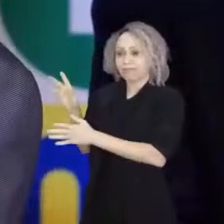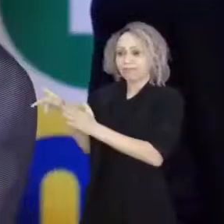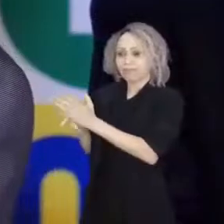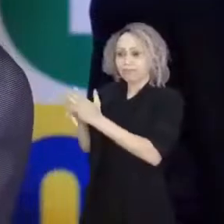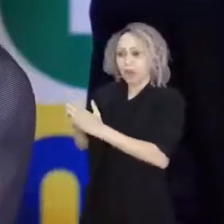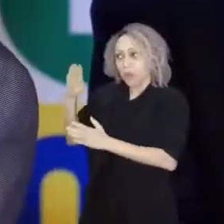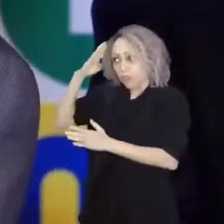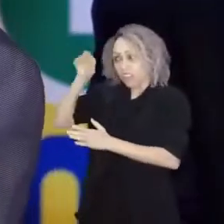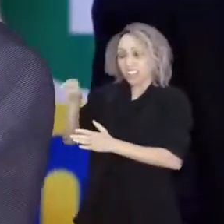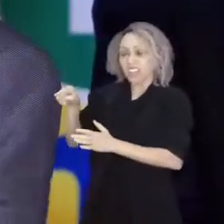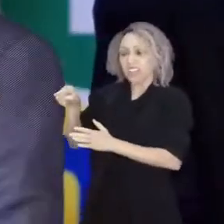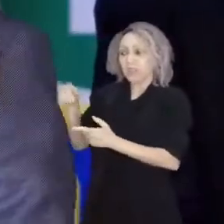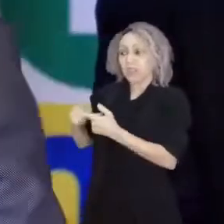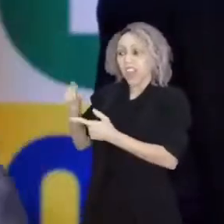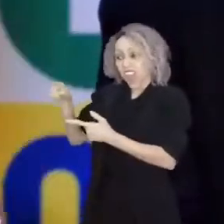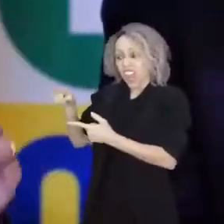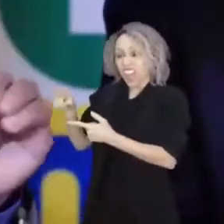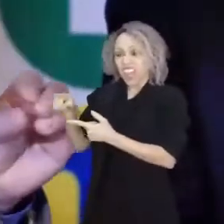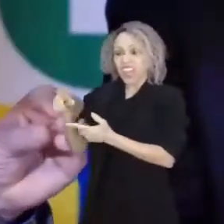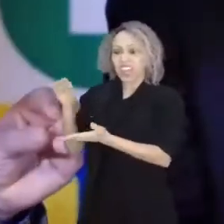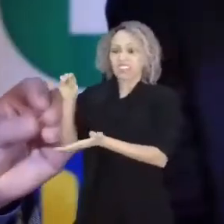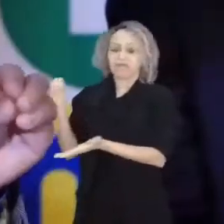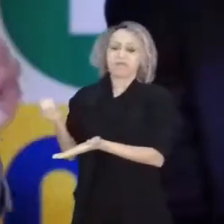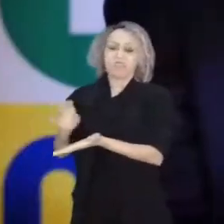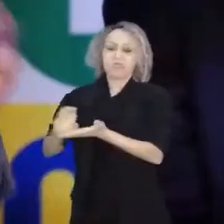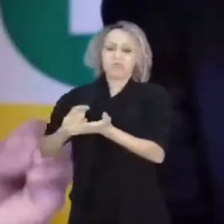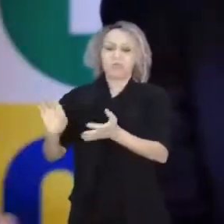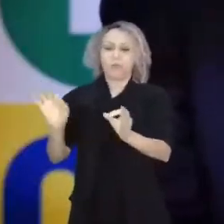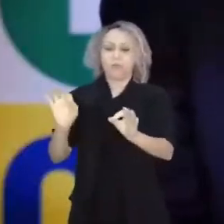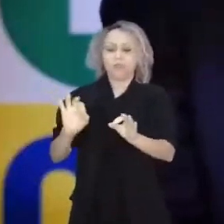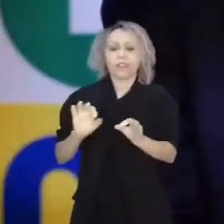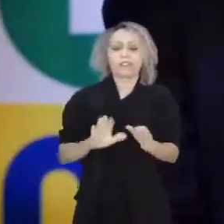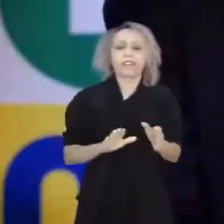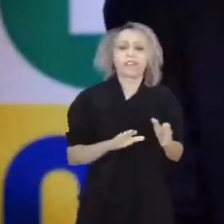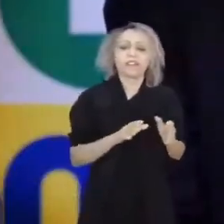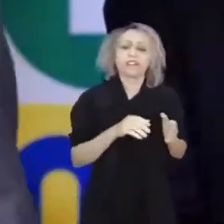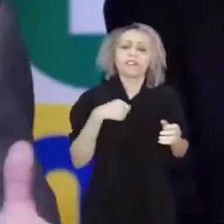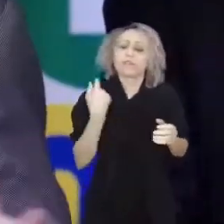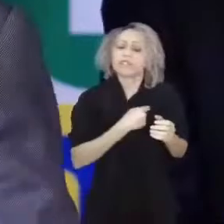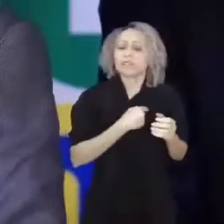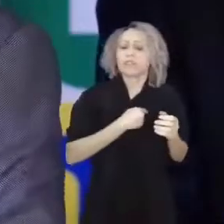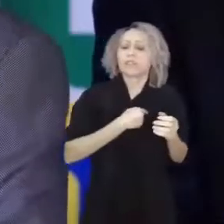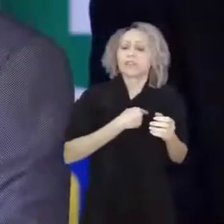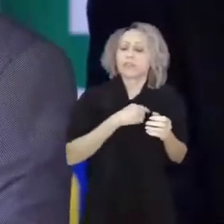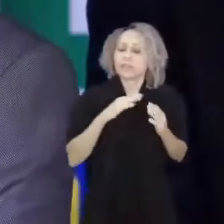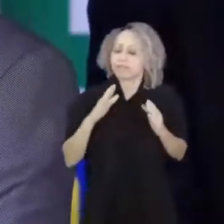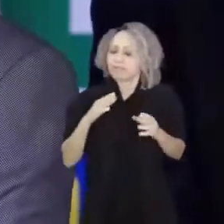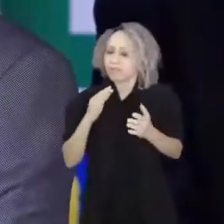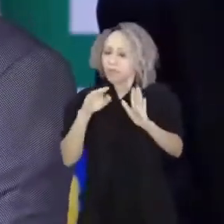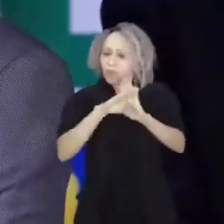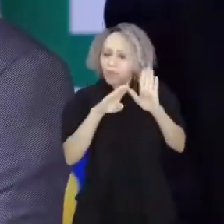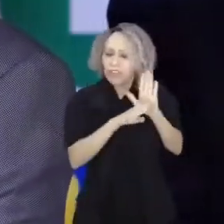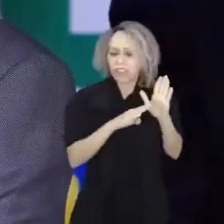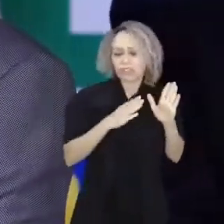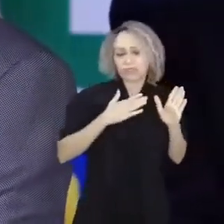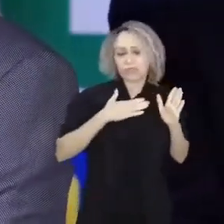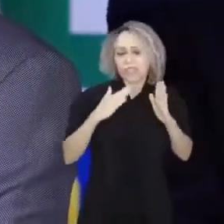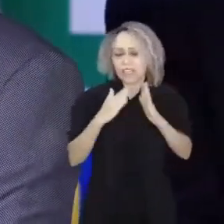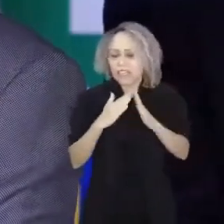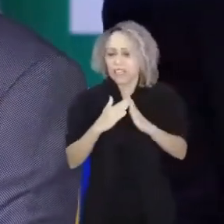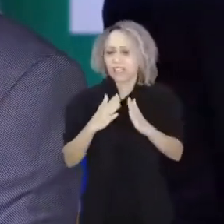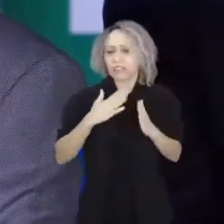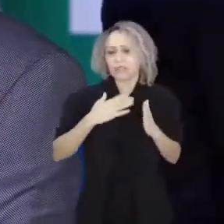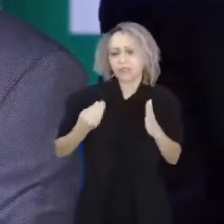mínimo necessário para Minha Casa Minha Vida, o mínimo necessário para a farmácia popular e o mínimo necessário para a gente